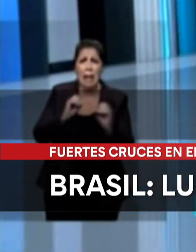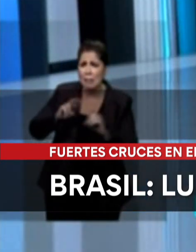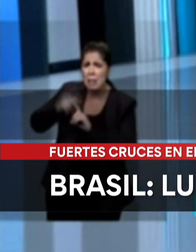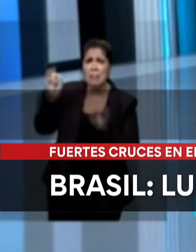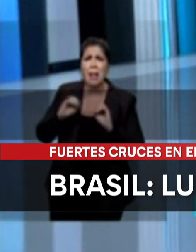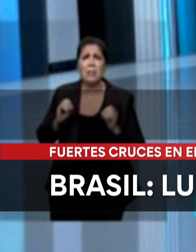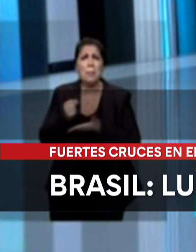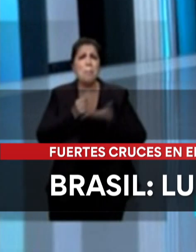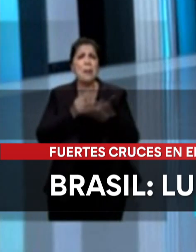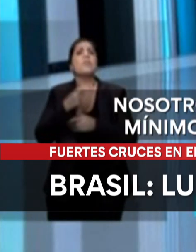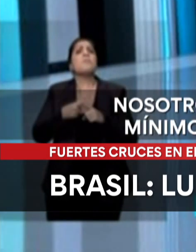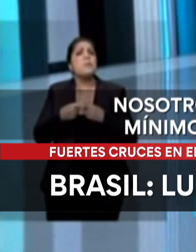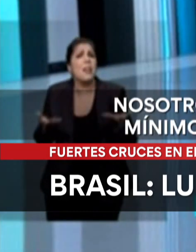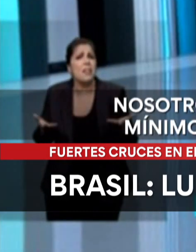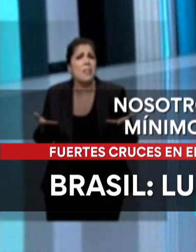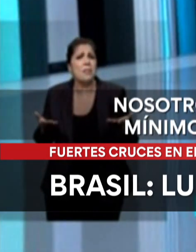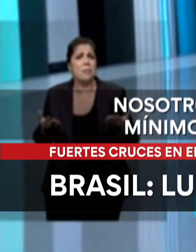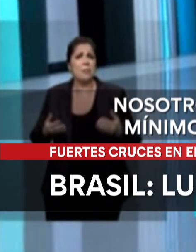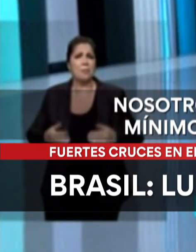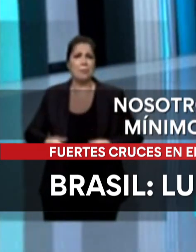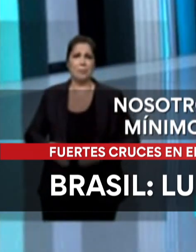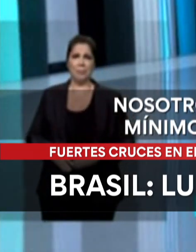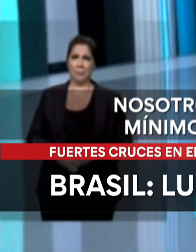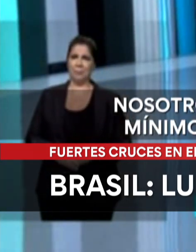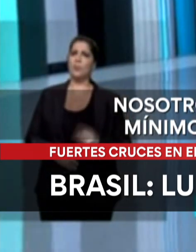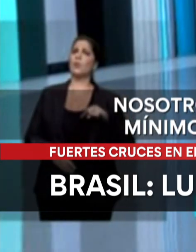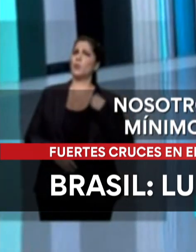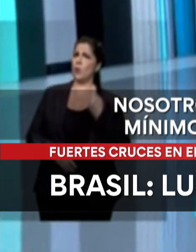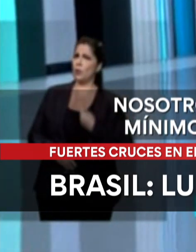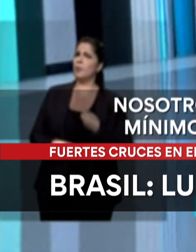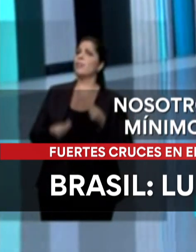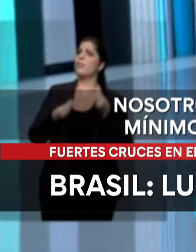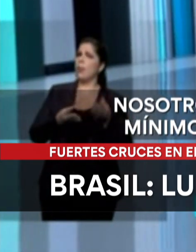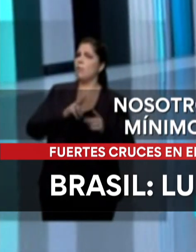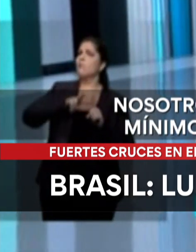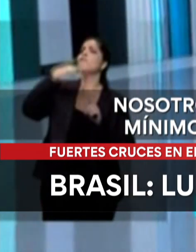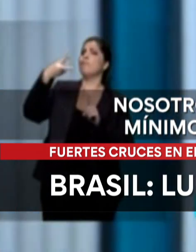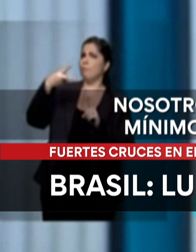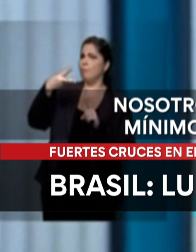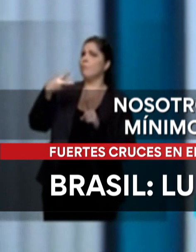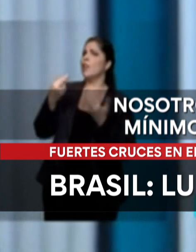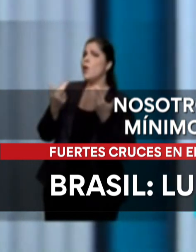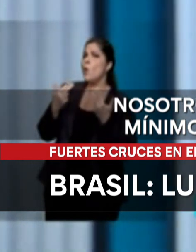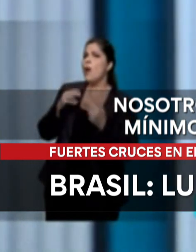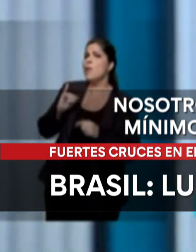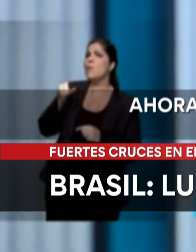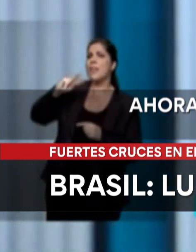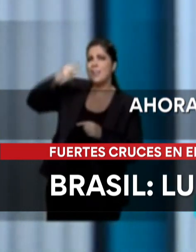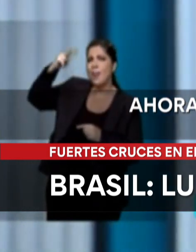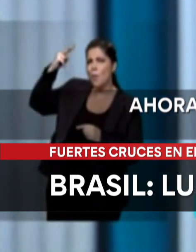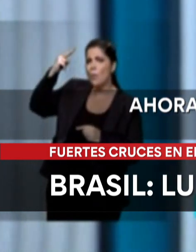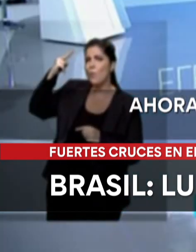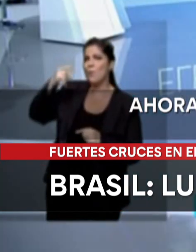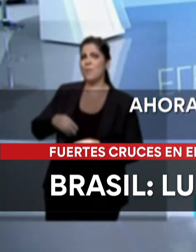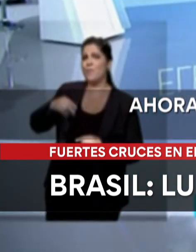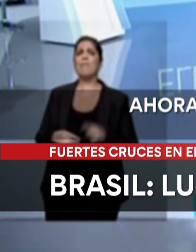mínimo. Nós concedemos reajustes ao salário mínimo no mínimo igual à inflação. Agora tivemos